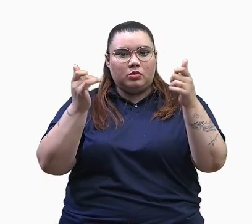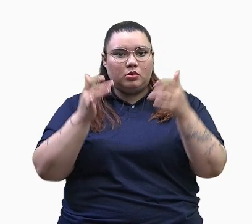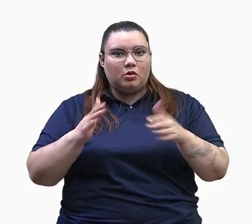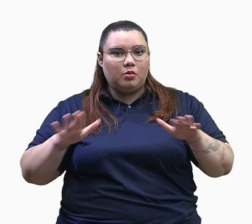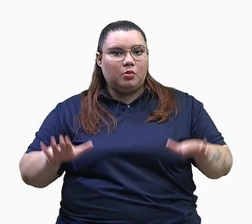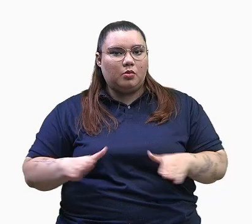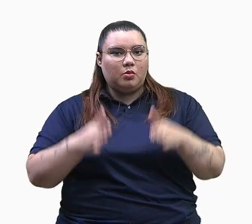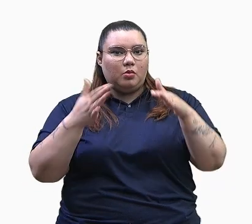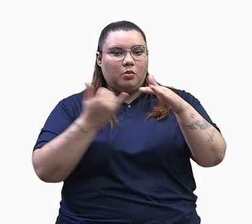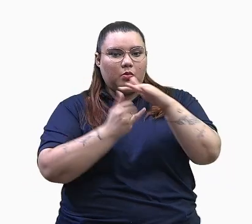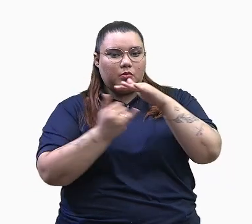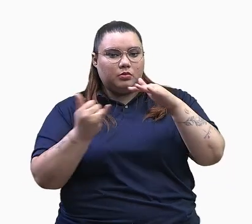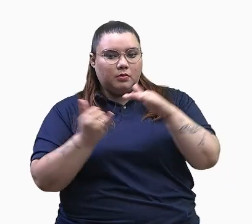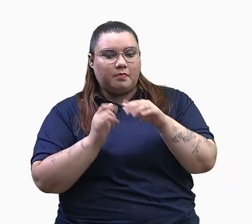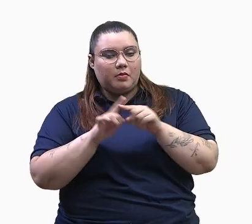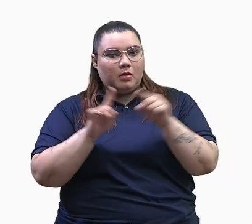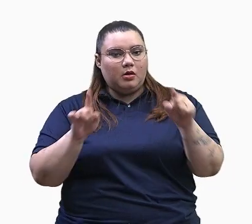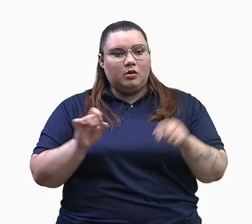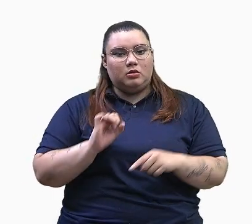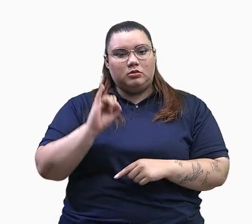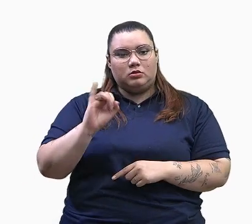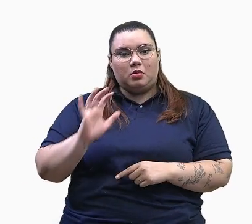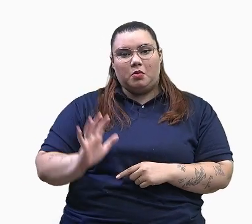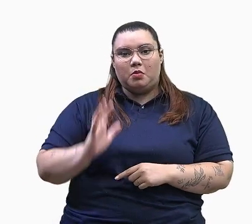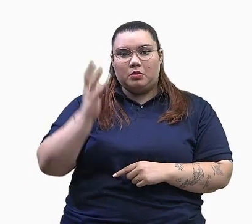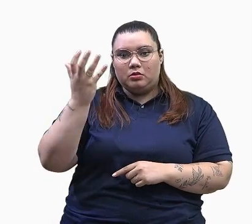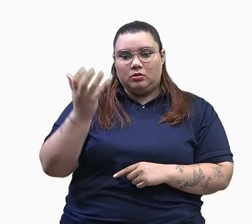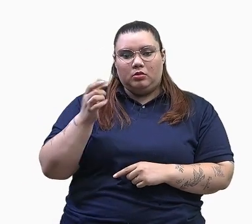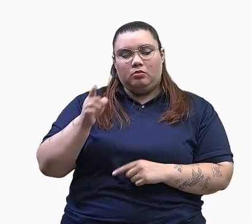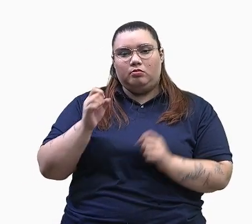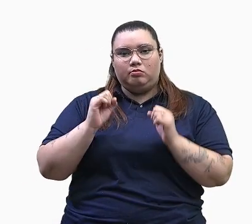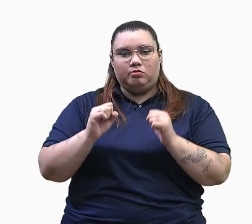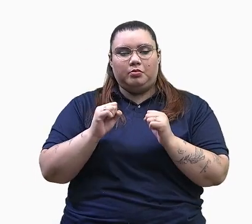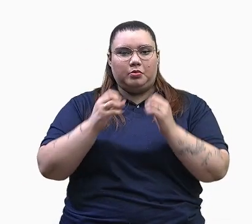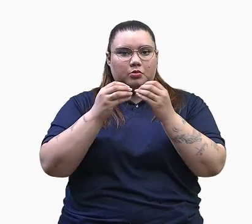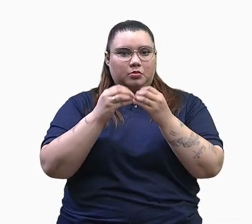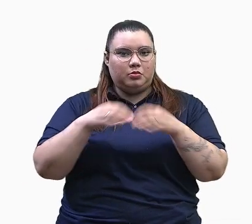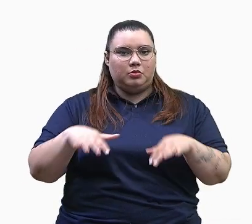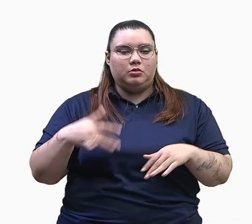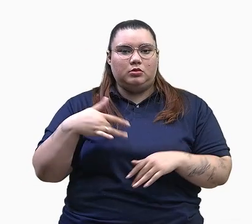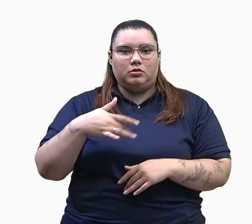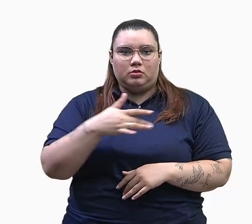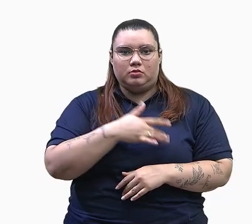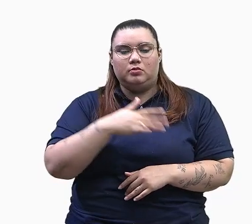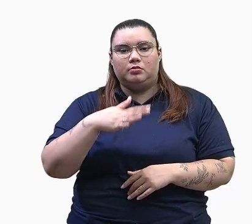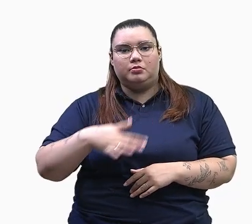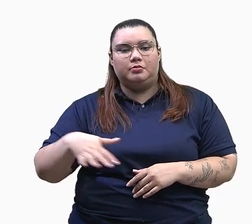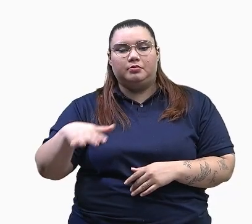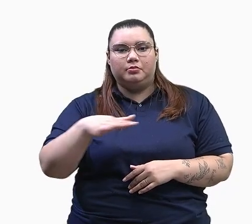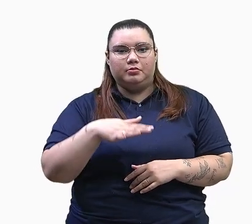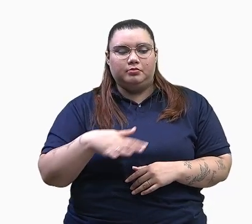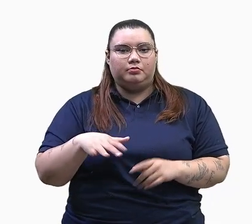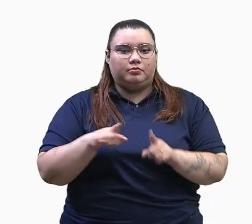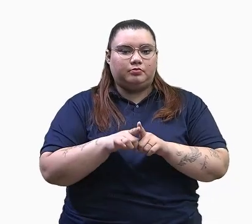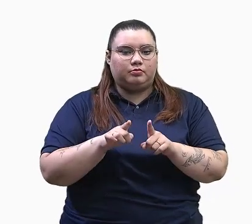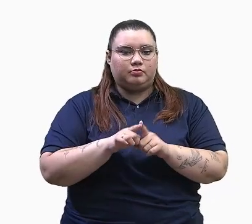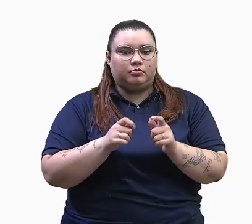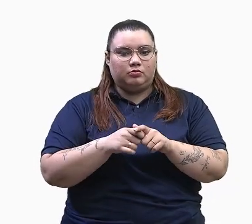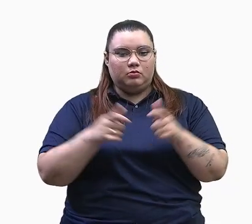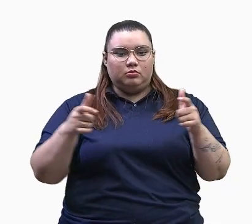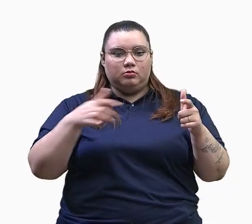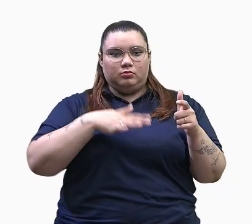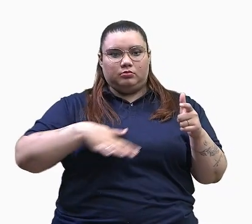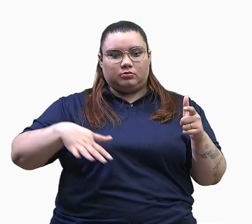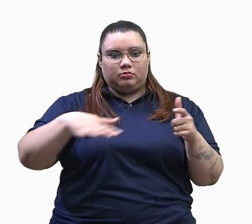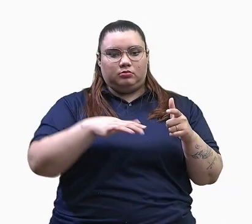usinas, tá bom? Mas se acontecer um acidente, né, isso aí pode ser muito prejudicial, inclusive a uma grande faixa territorial